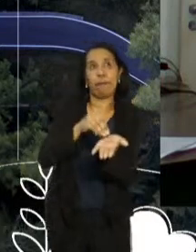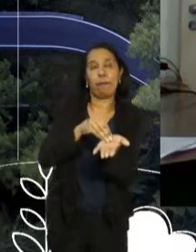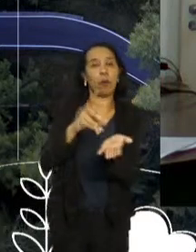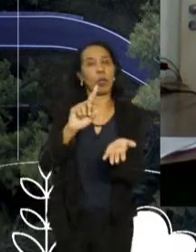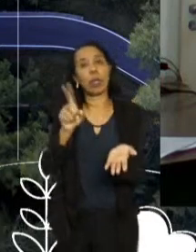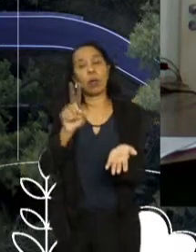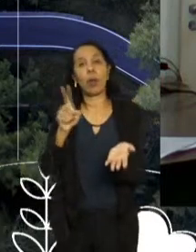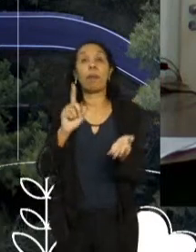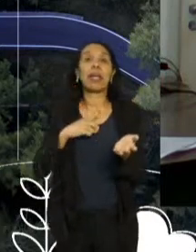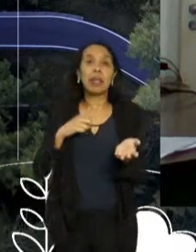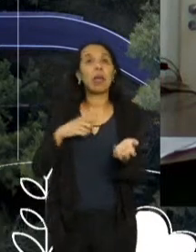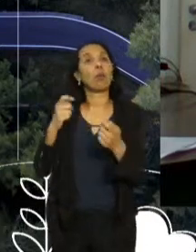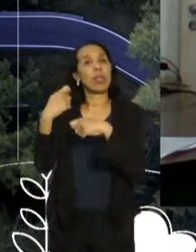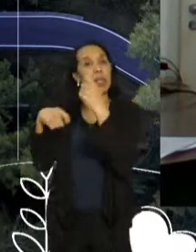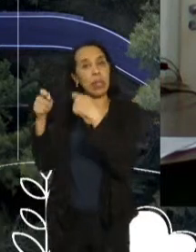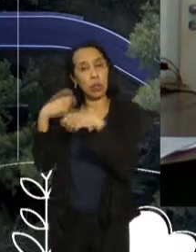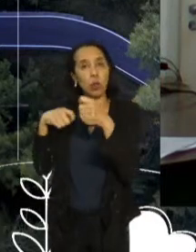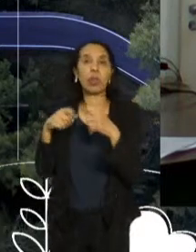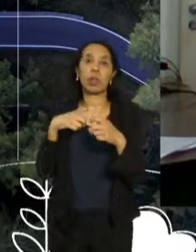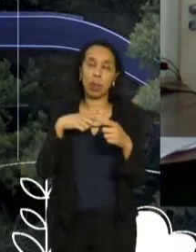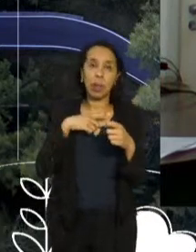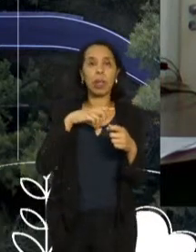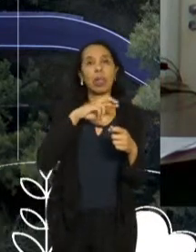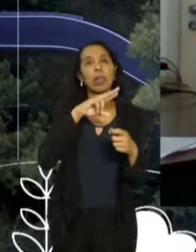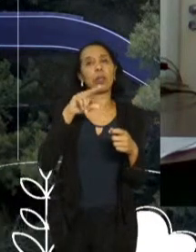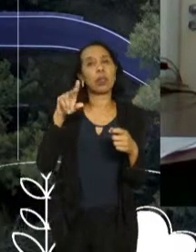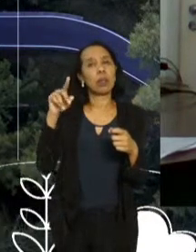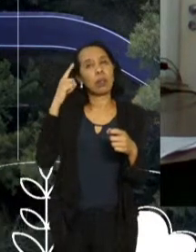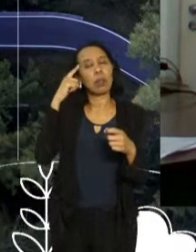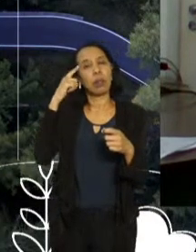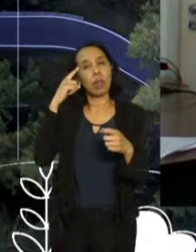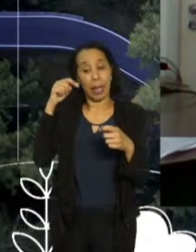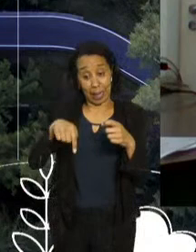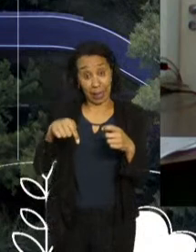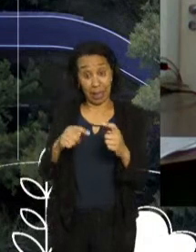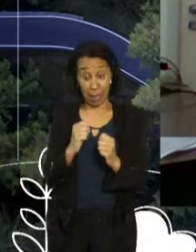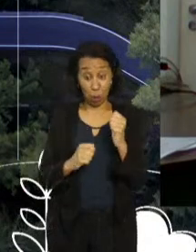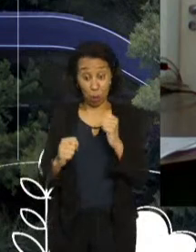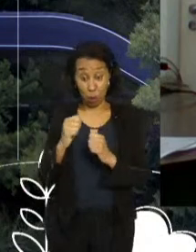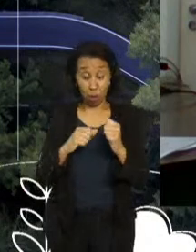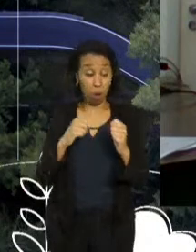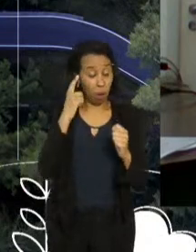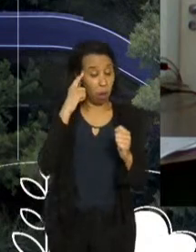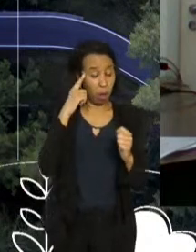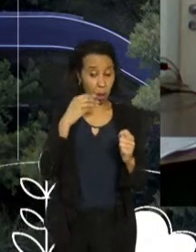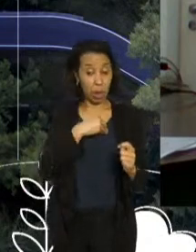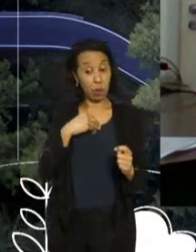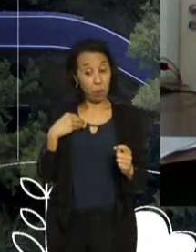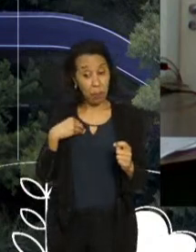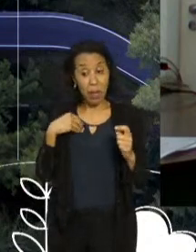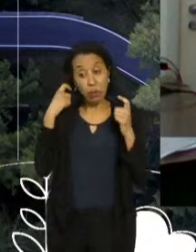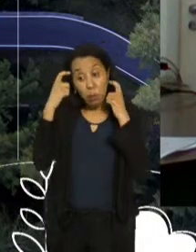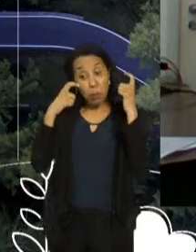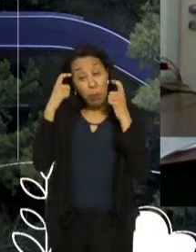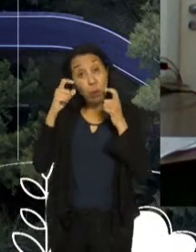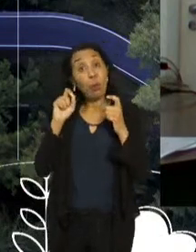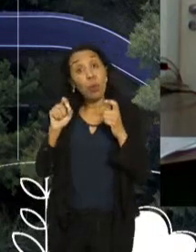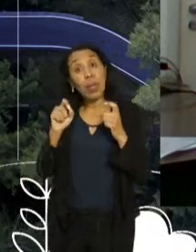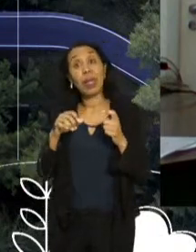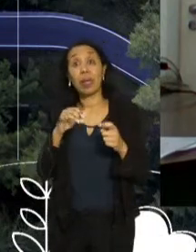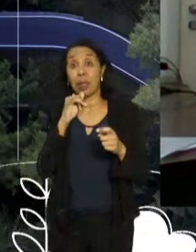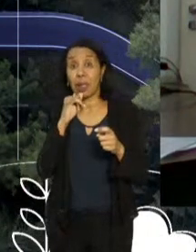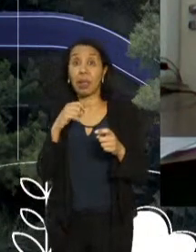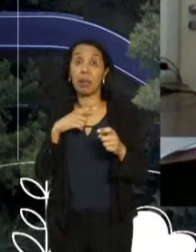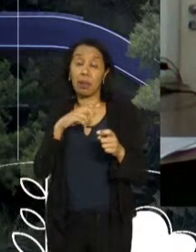existem questões econômicas que nós entendemos, mas eu, como médico, me compete dizer que também existe uma deseconomização